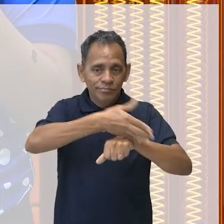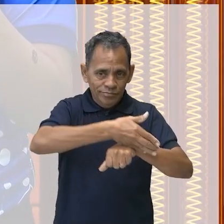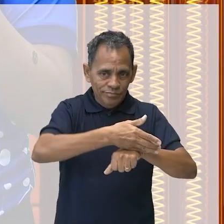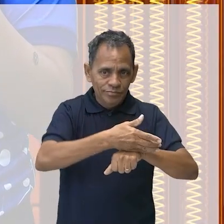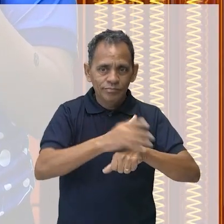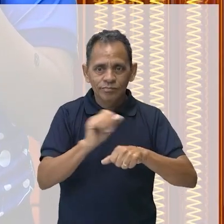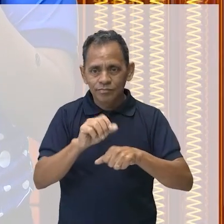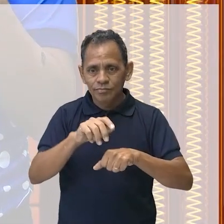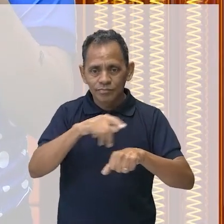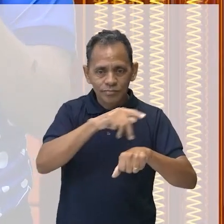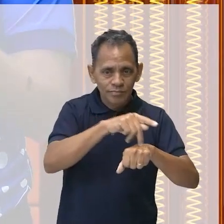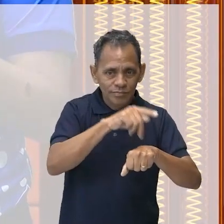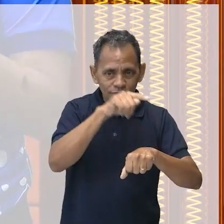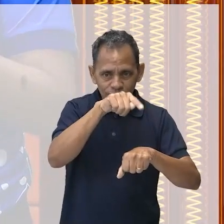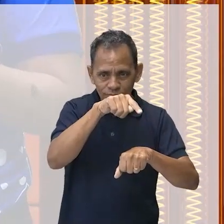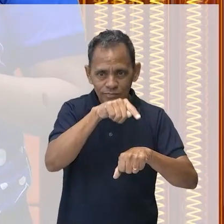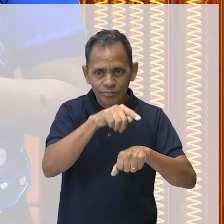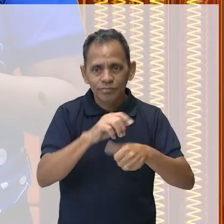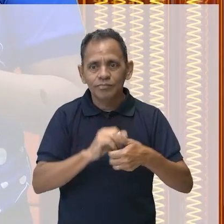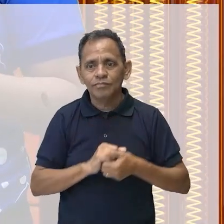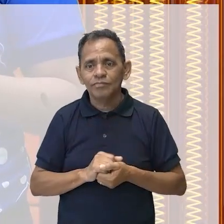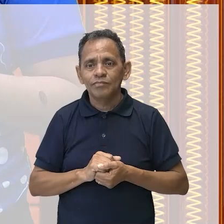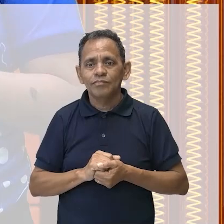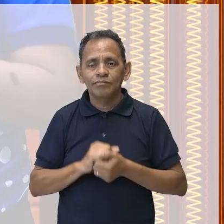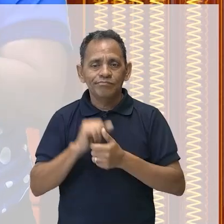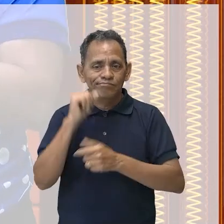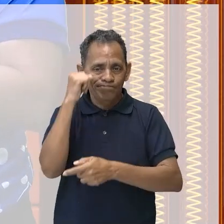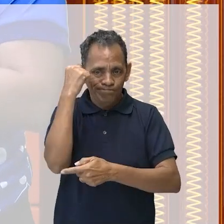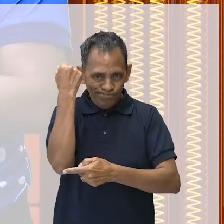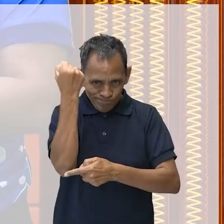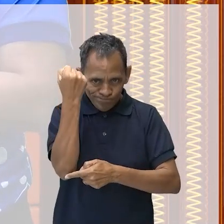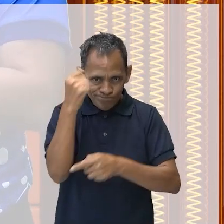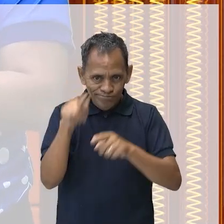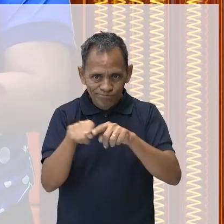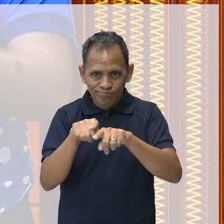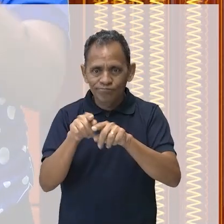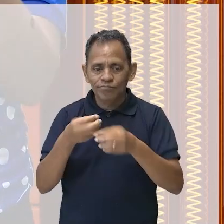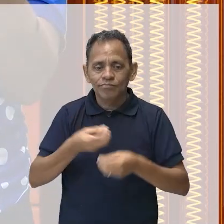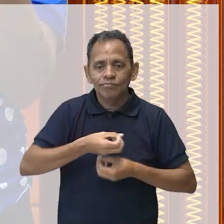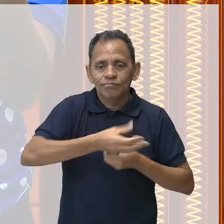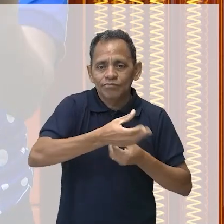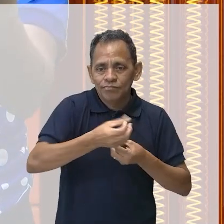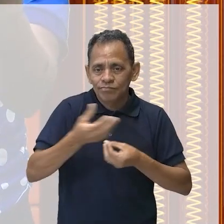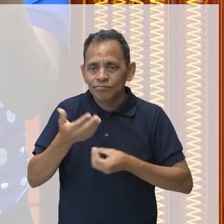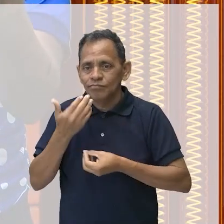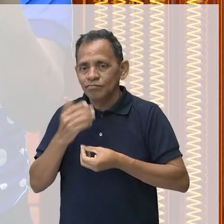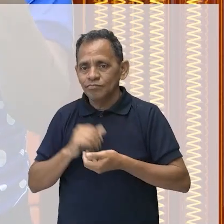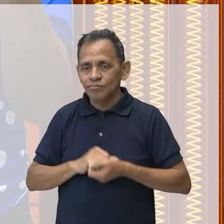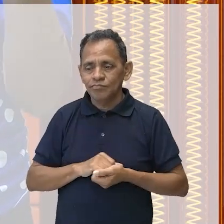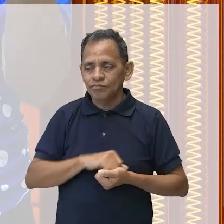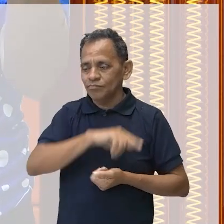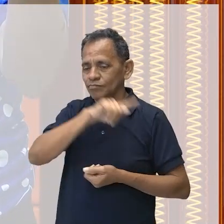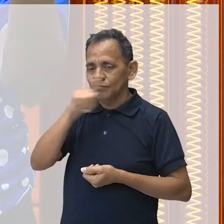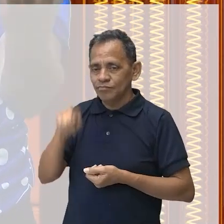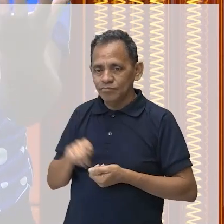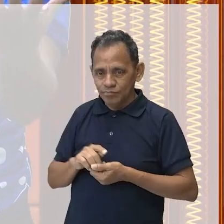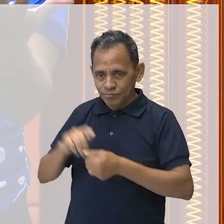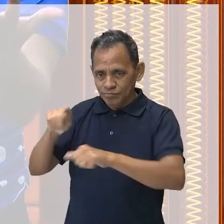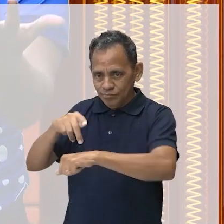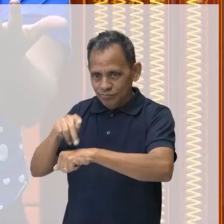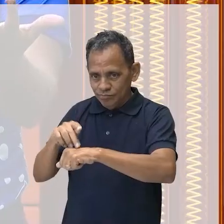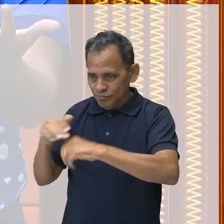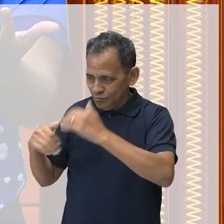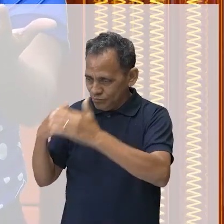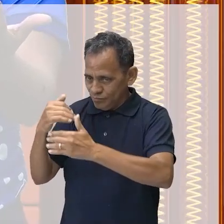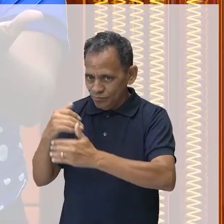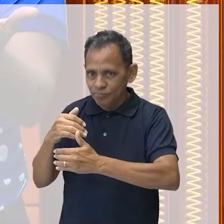também acabam agravando essa distribuição aí de alimentos, tá? Enquanto os países desenvolvidos que estão,